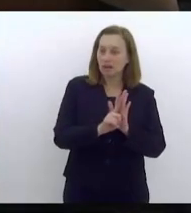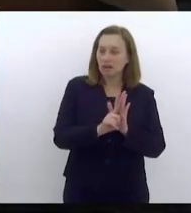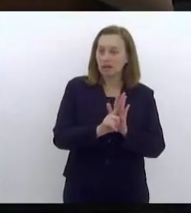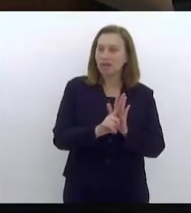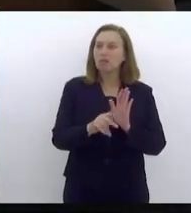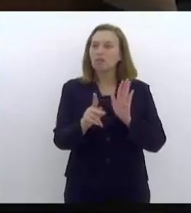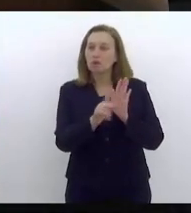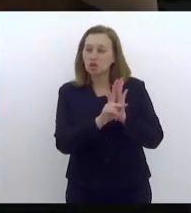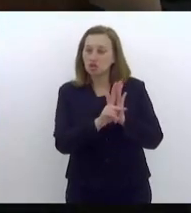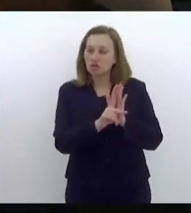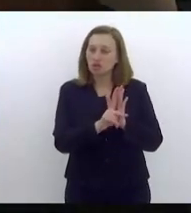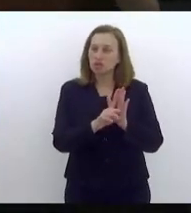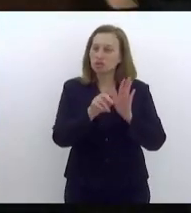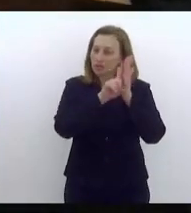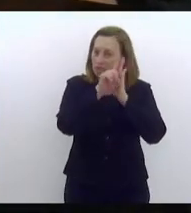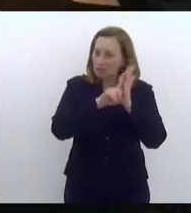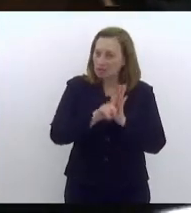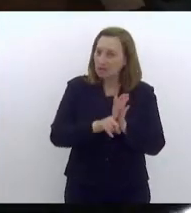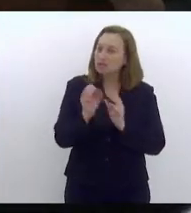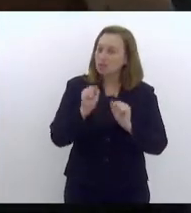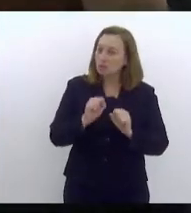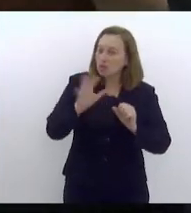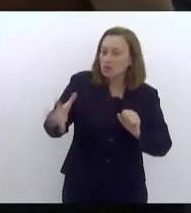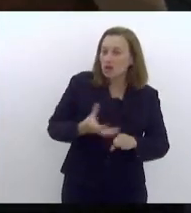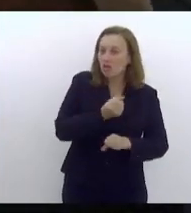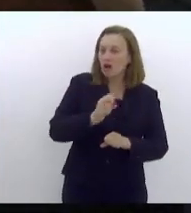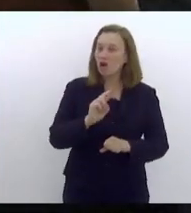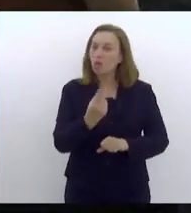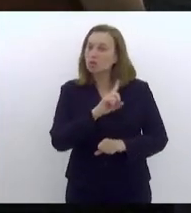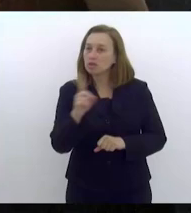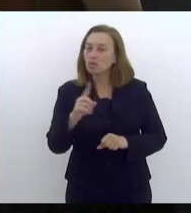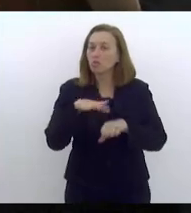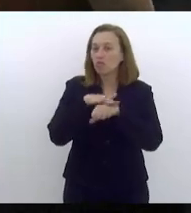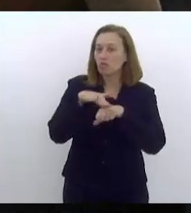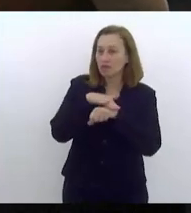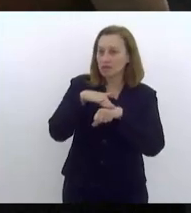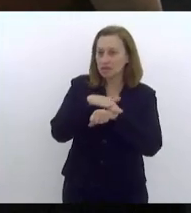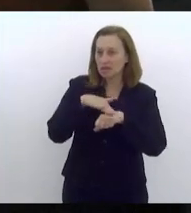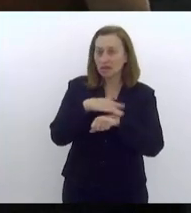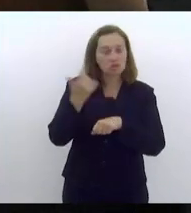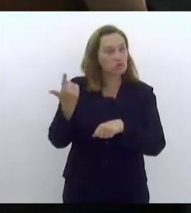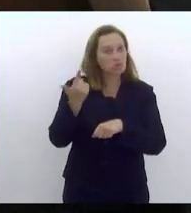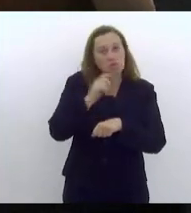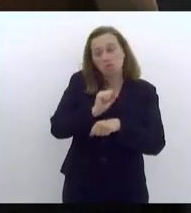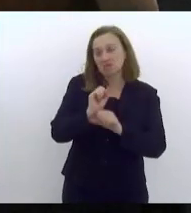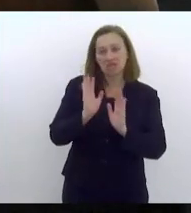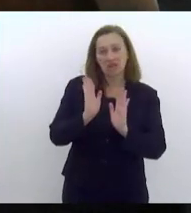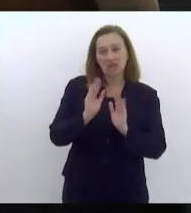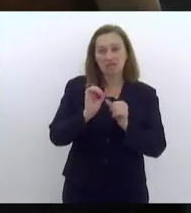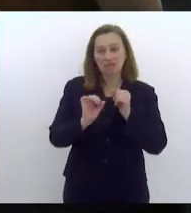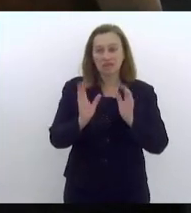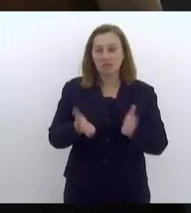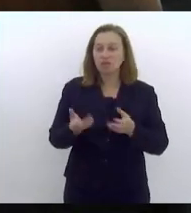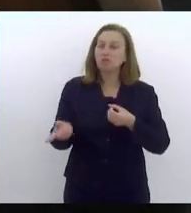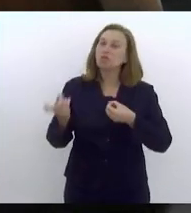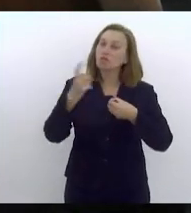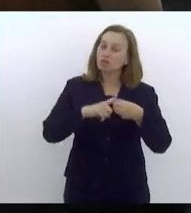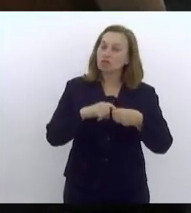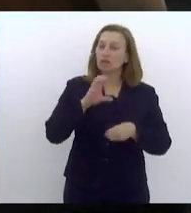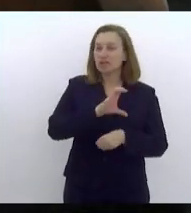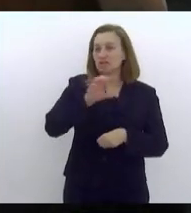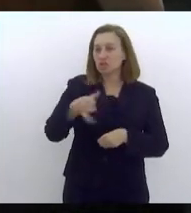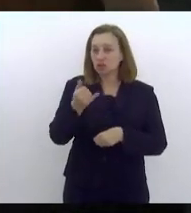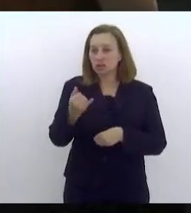lei. Então, fazer essa análise, se pode salvar ou não o projeto, conversar com o autor, que não consegue se fazer aqui. Se Vossa Excelência puder retornar